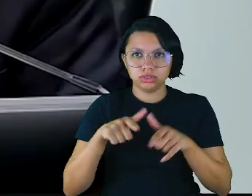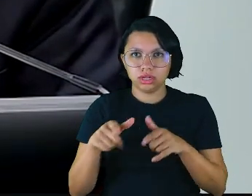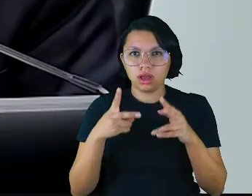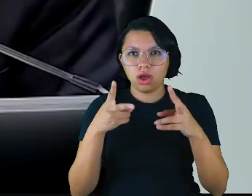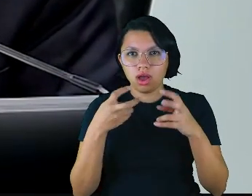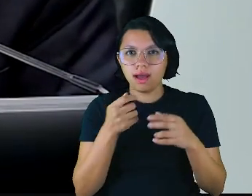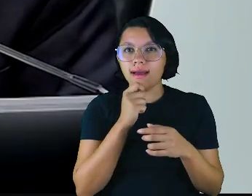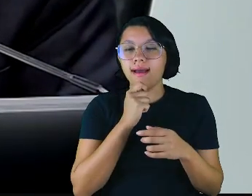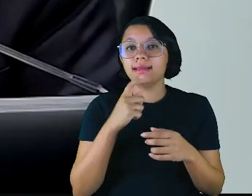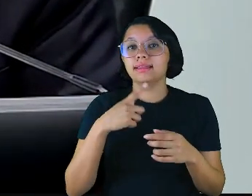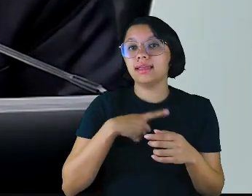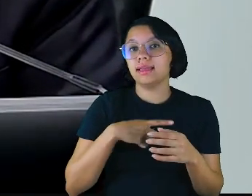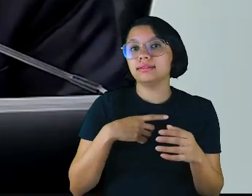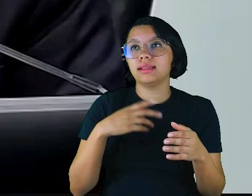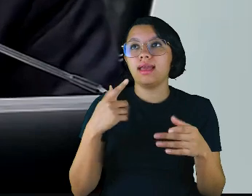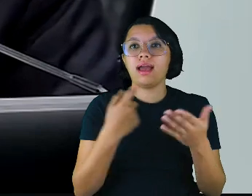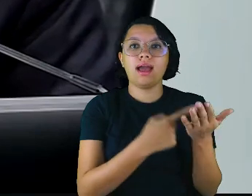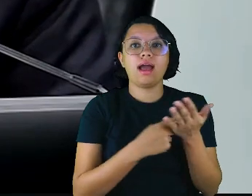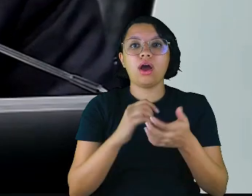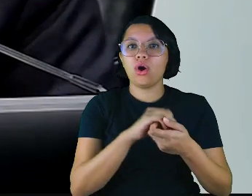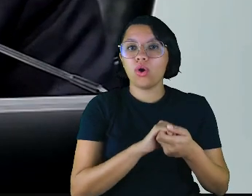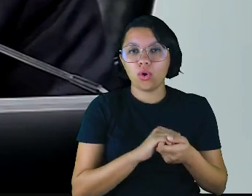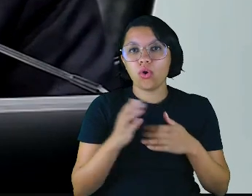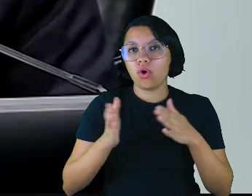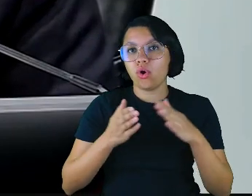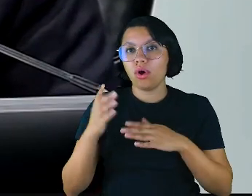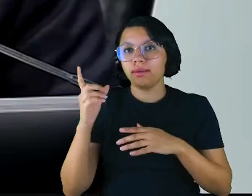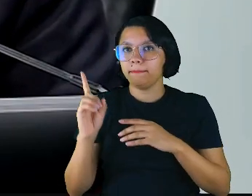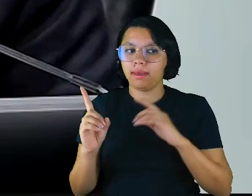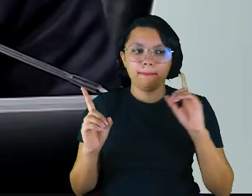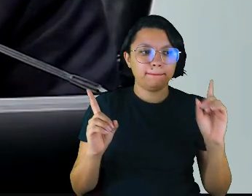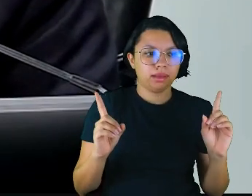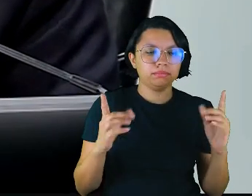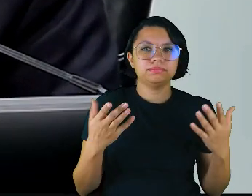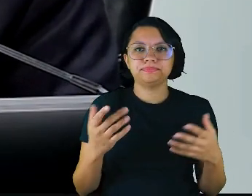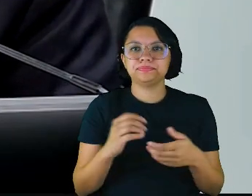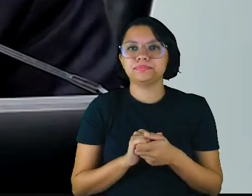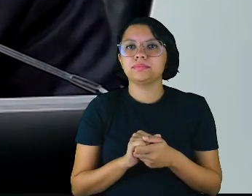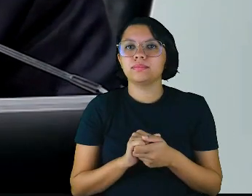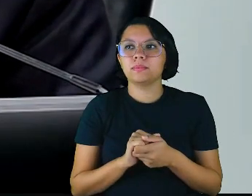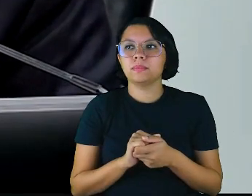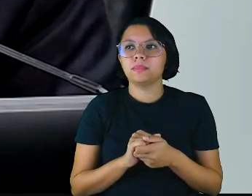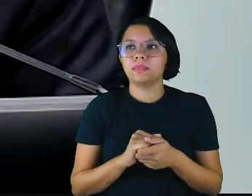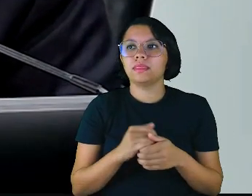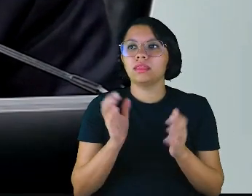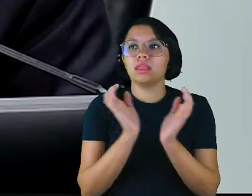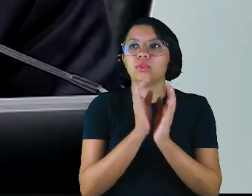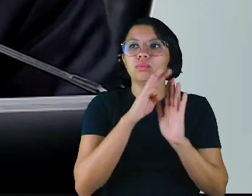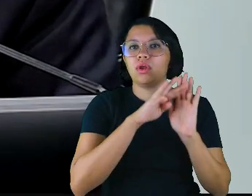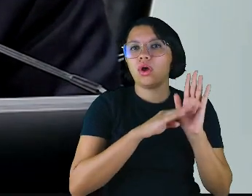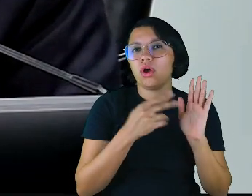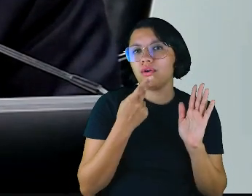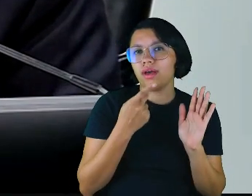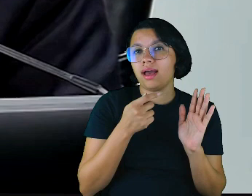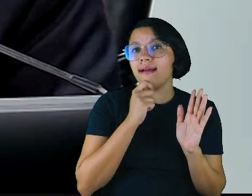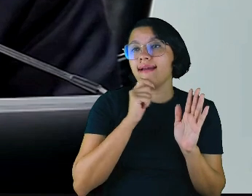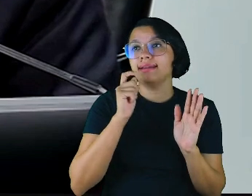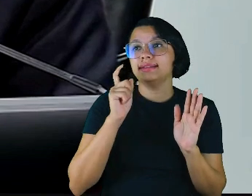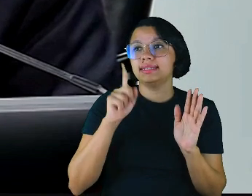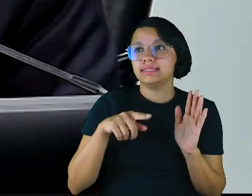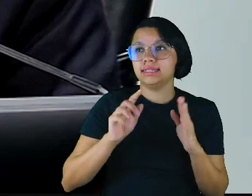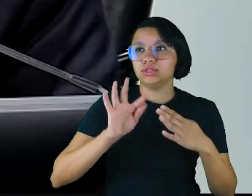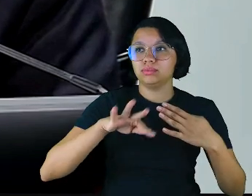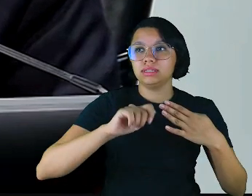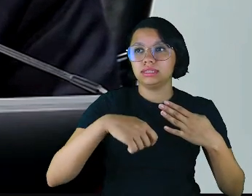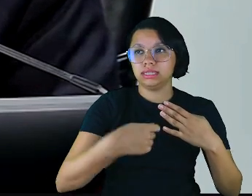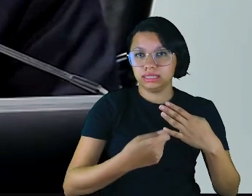considerado, ainda que haja acordo entre as partes. Então, vejam, na turma de uniformização se diz, olha, ainda que seja